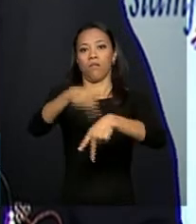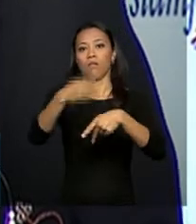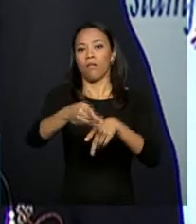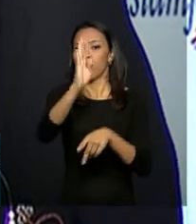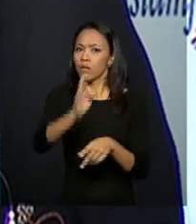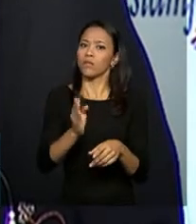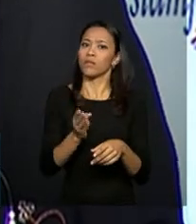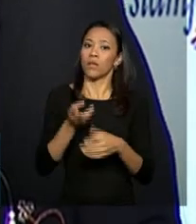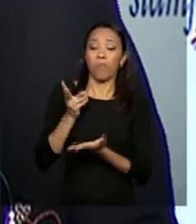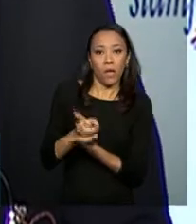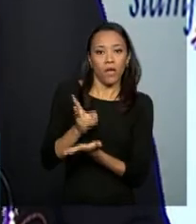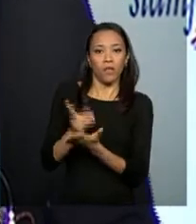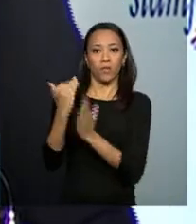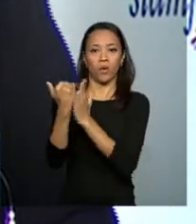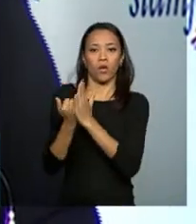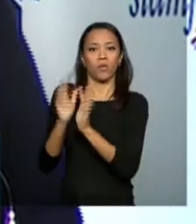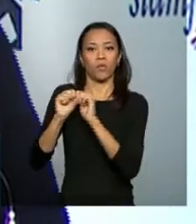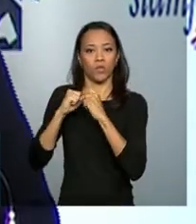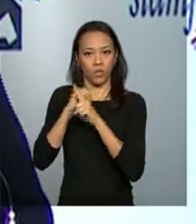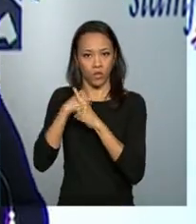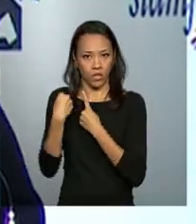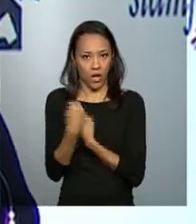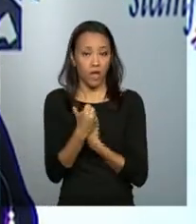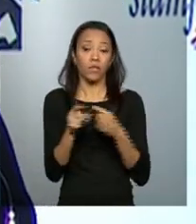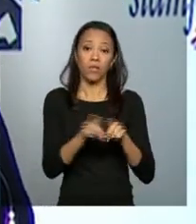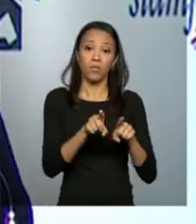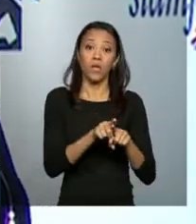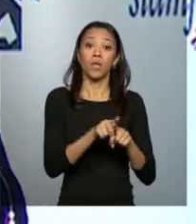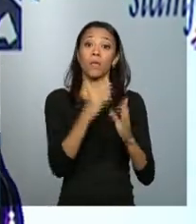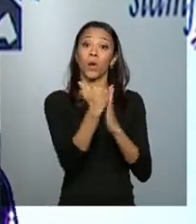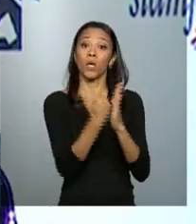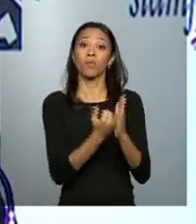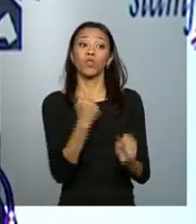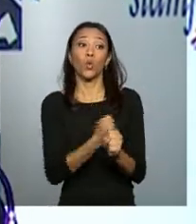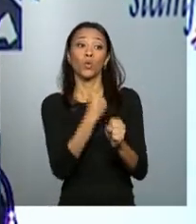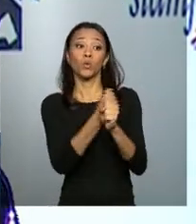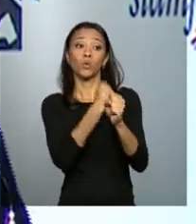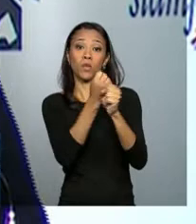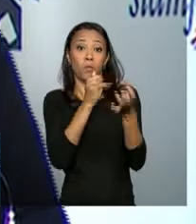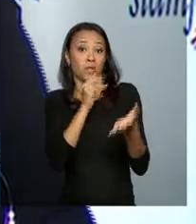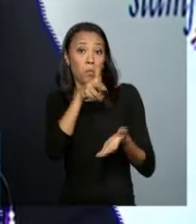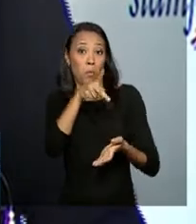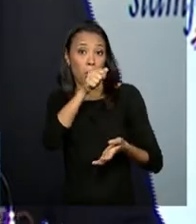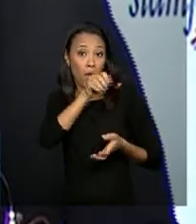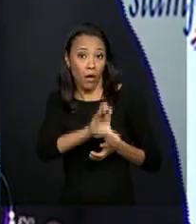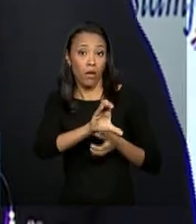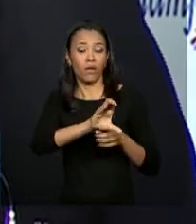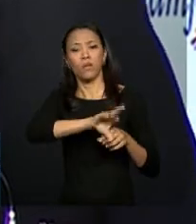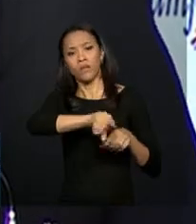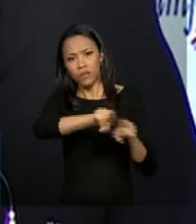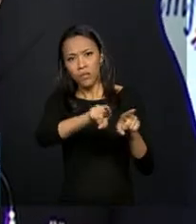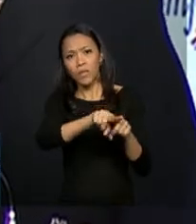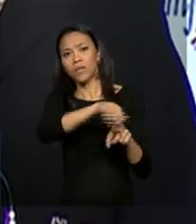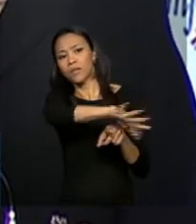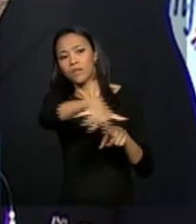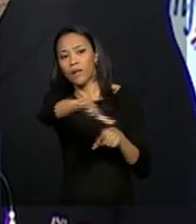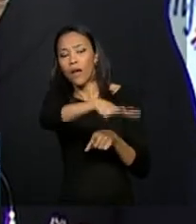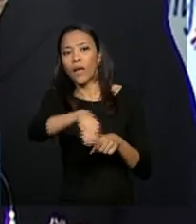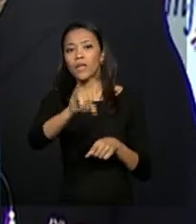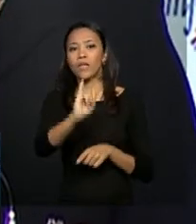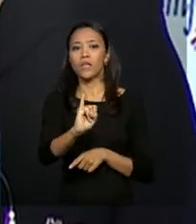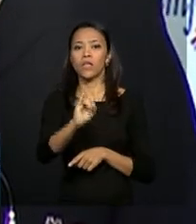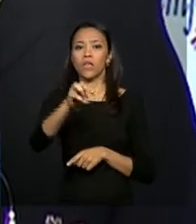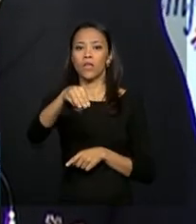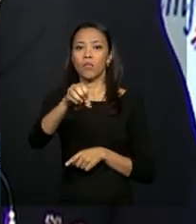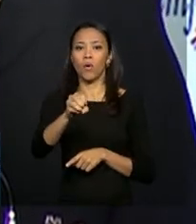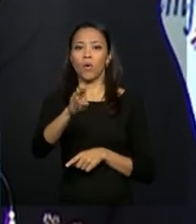programas sociais como os programas de infraestrutura, de construção pesada e do setor imobiliário. As obras